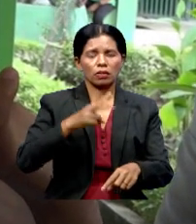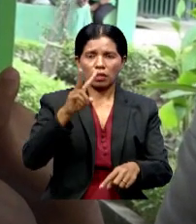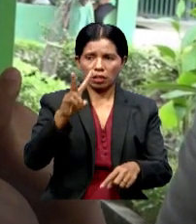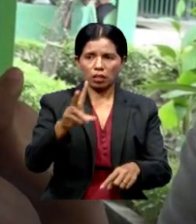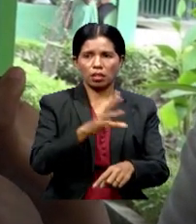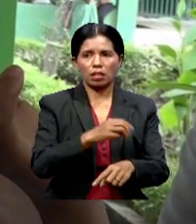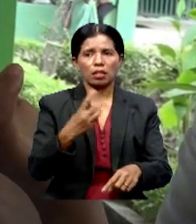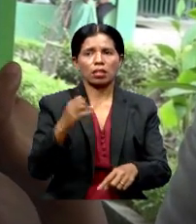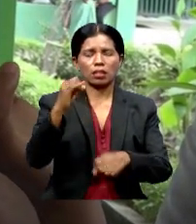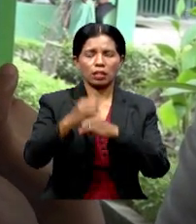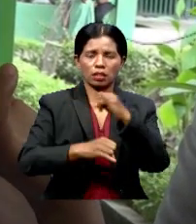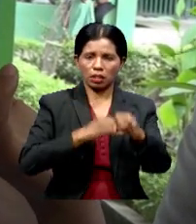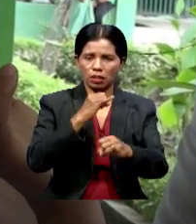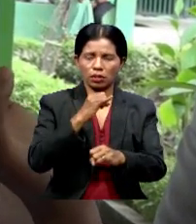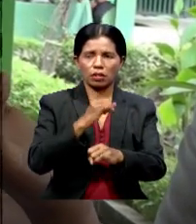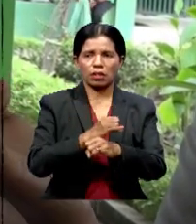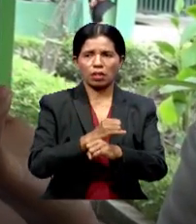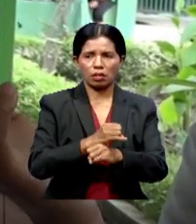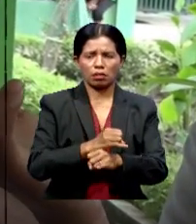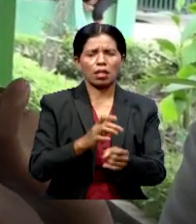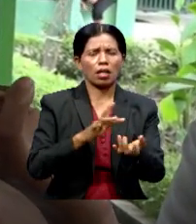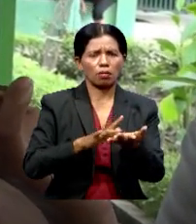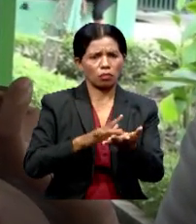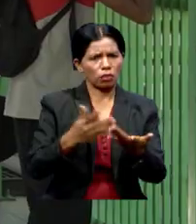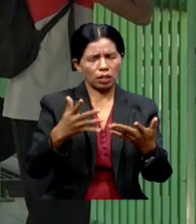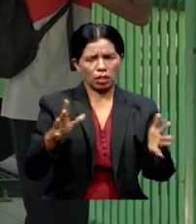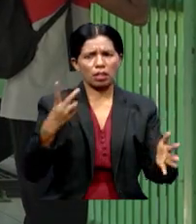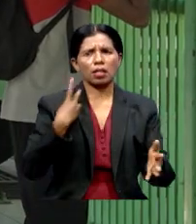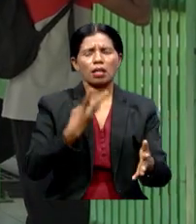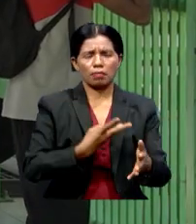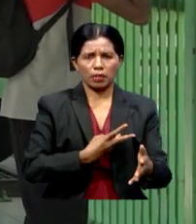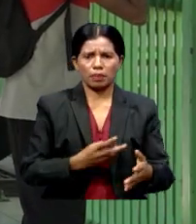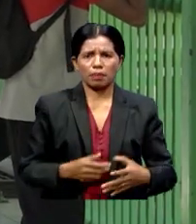Valadares Internasional. Masa ko ay muro bele lahiya ba amini?